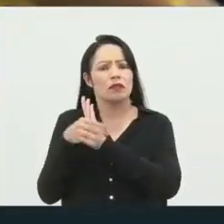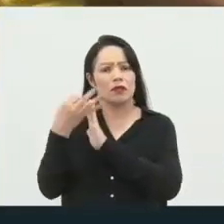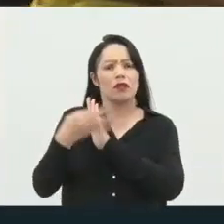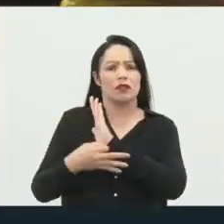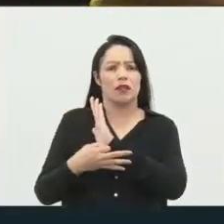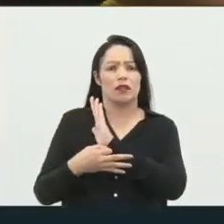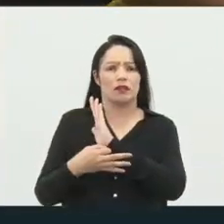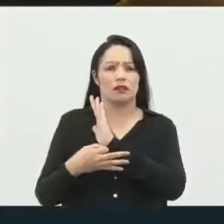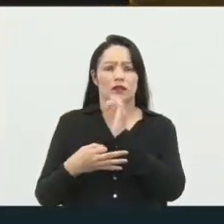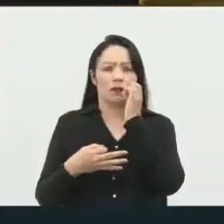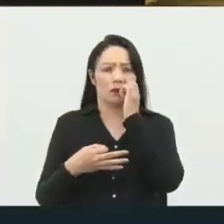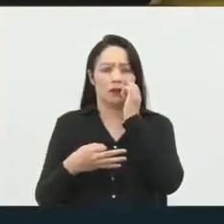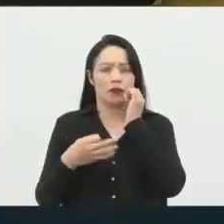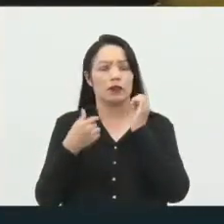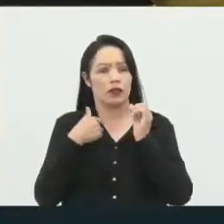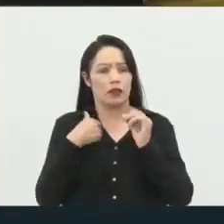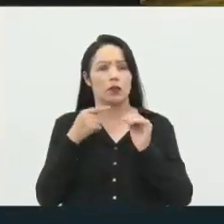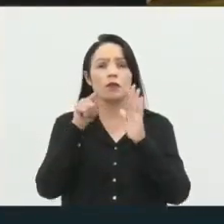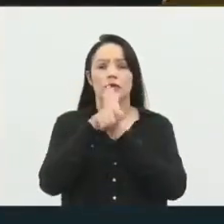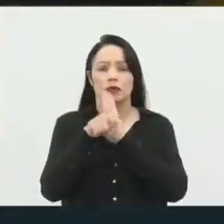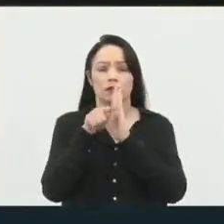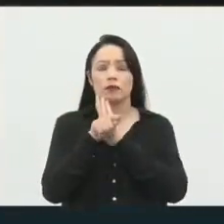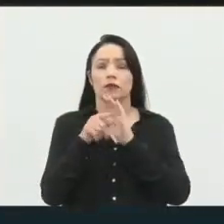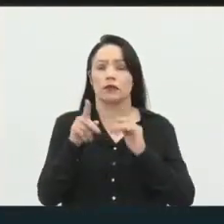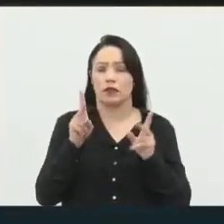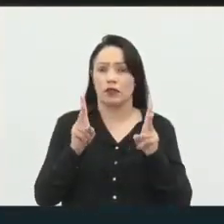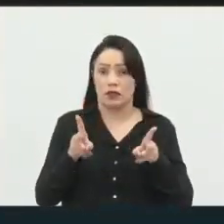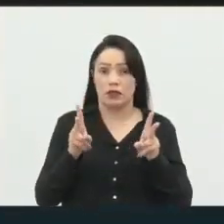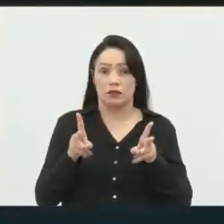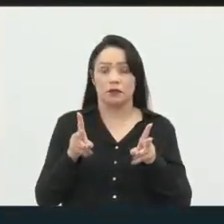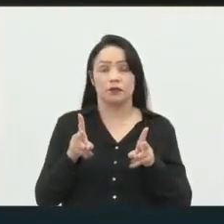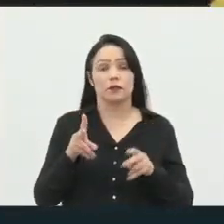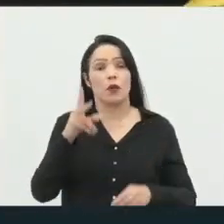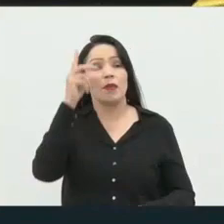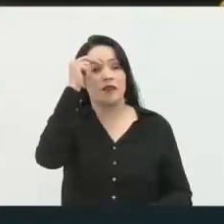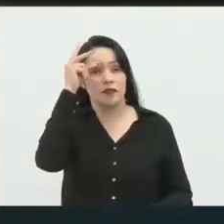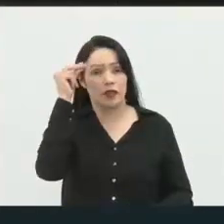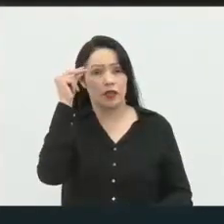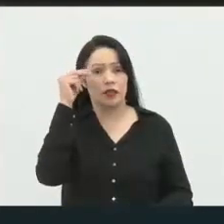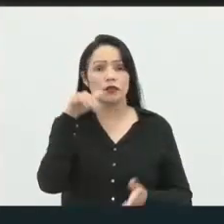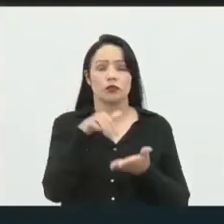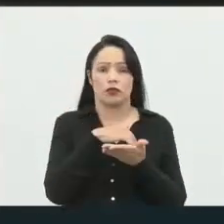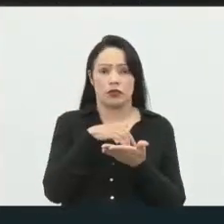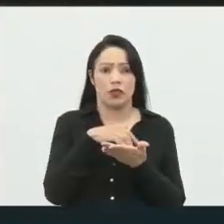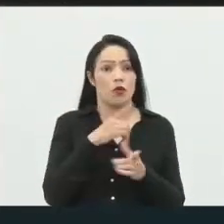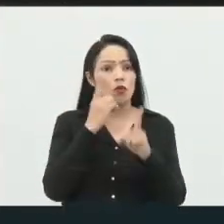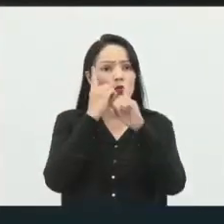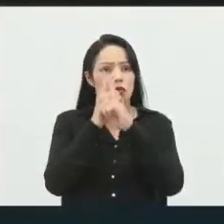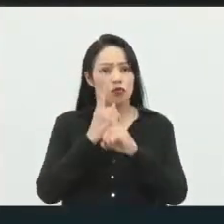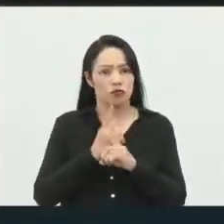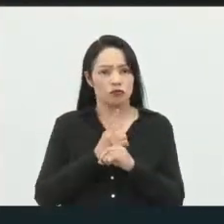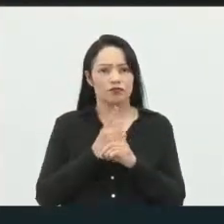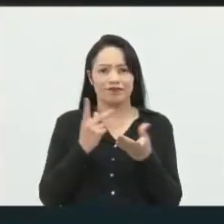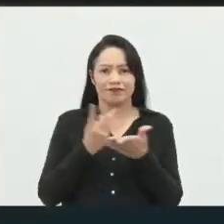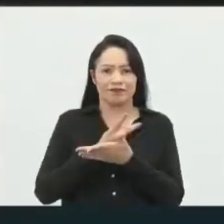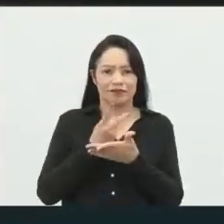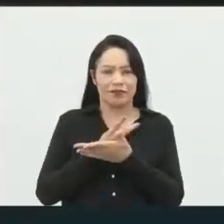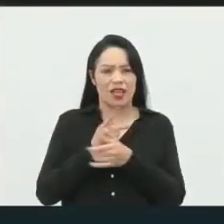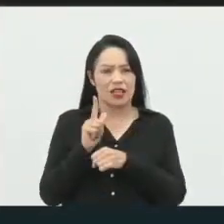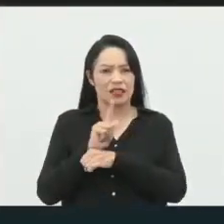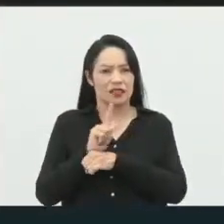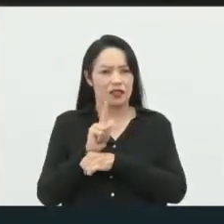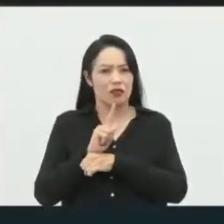o prefeito se a secretaria de obra se a secretaria de educação constatou as falhas na gestão anterior